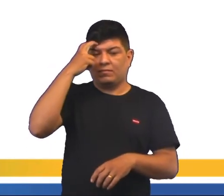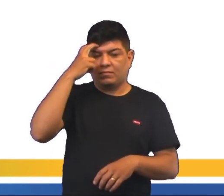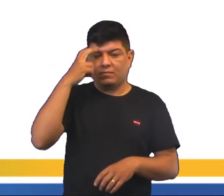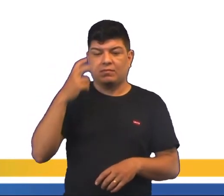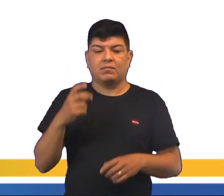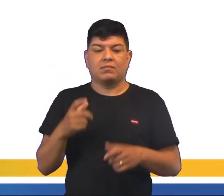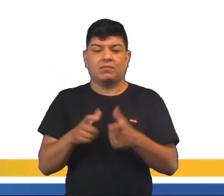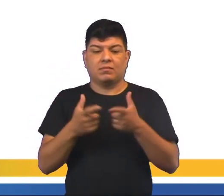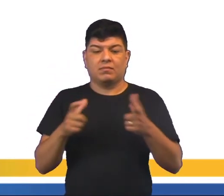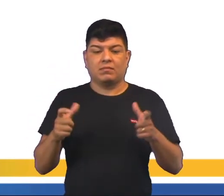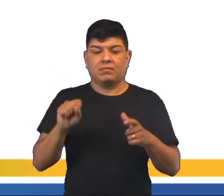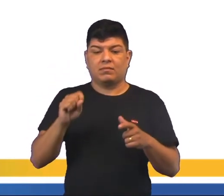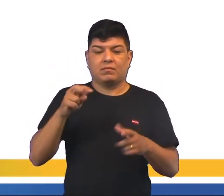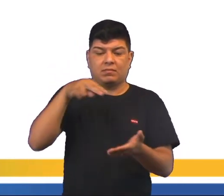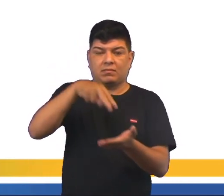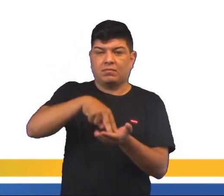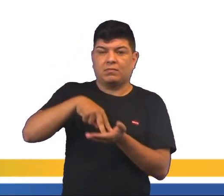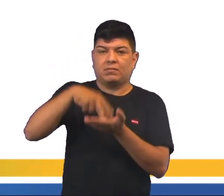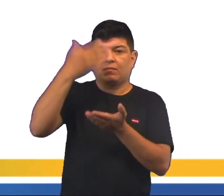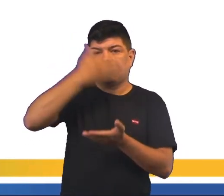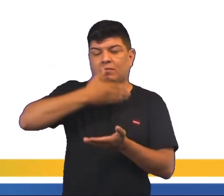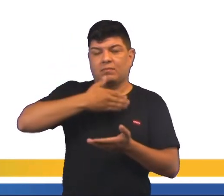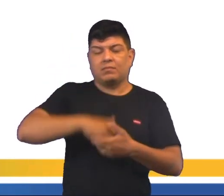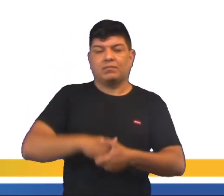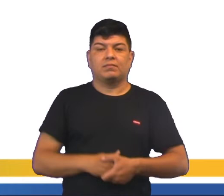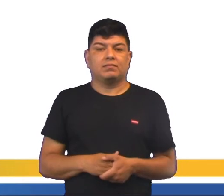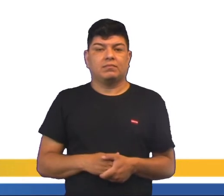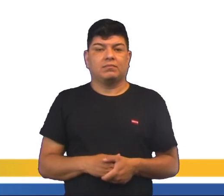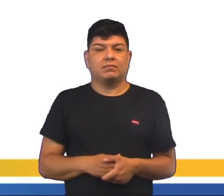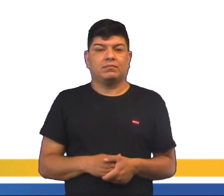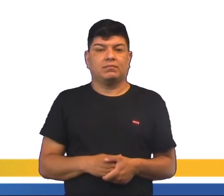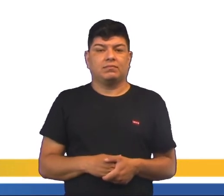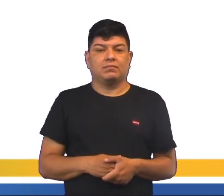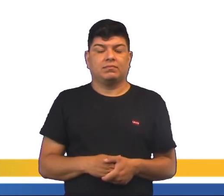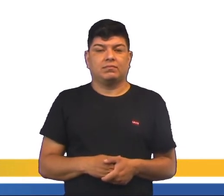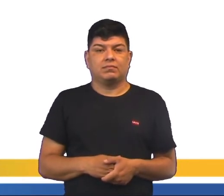Cultural ou D. Grande Salto Adiante.